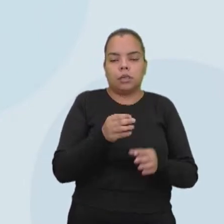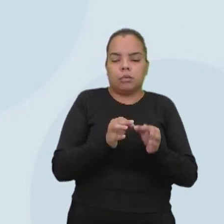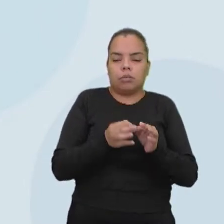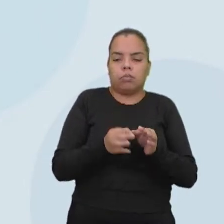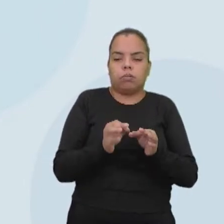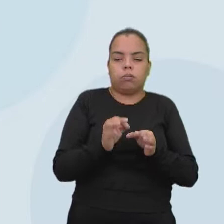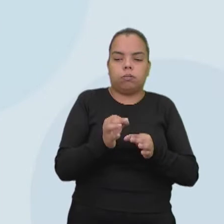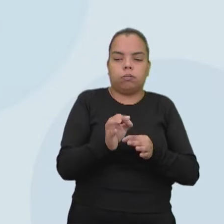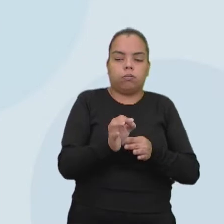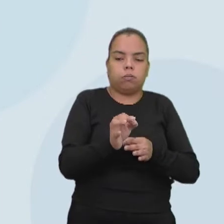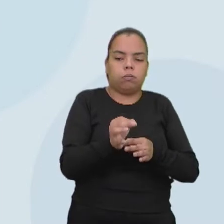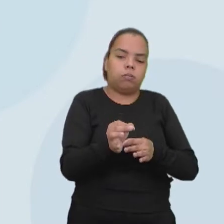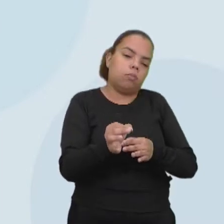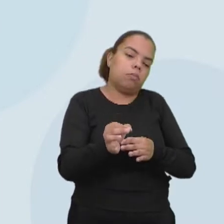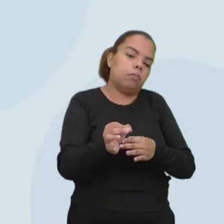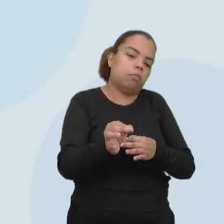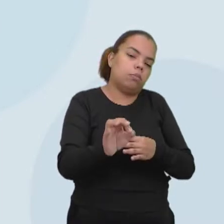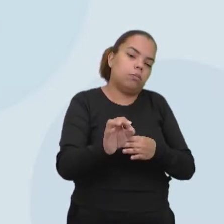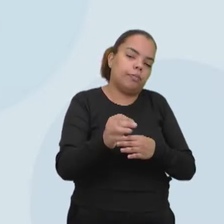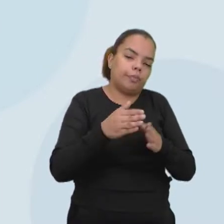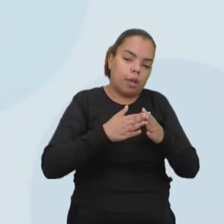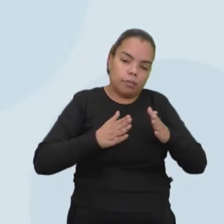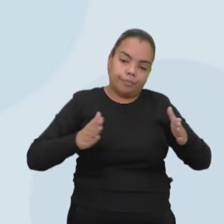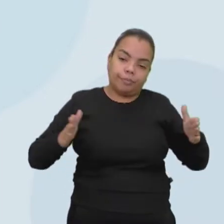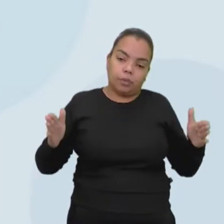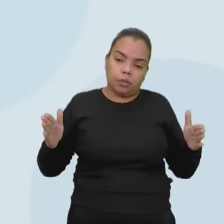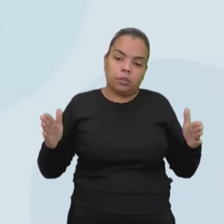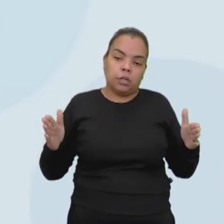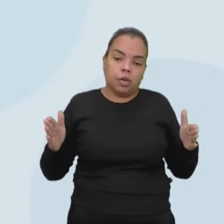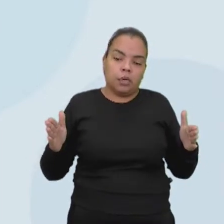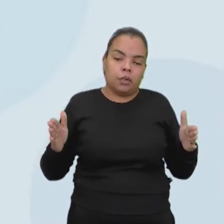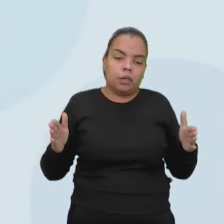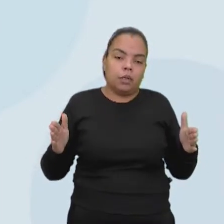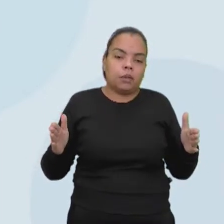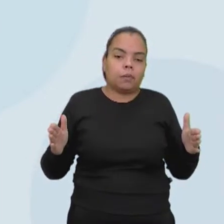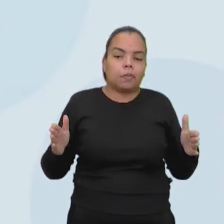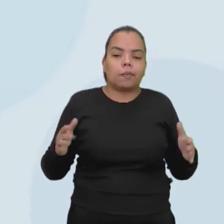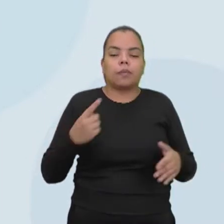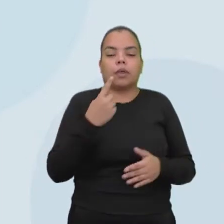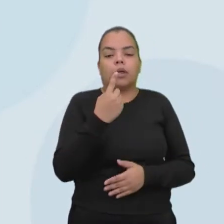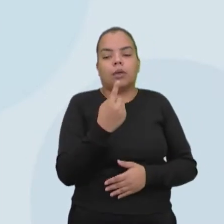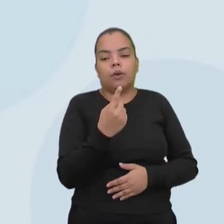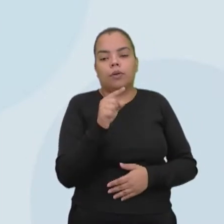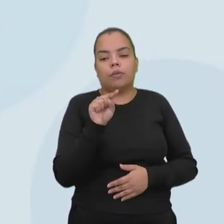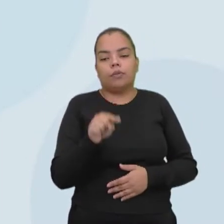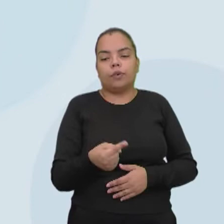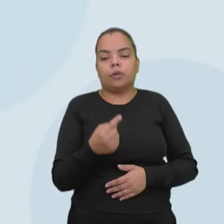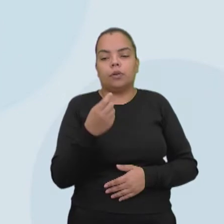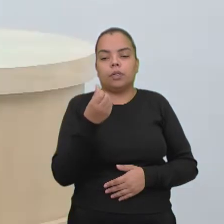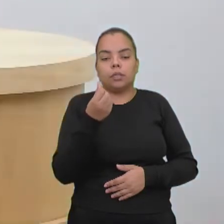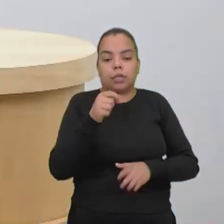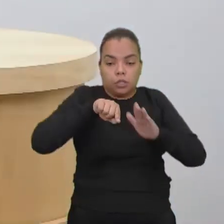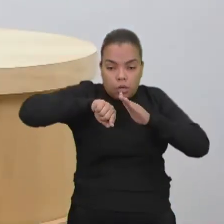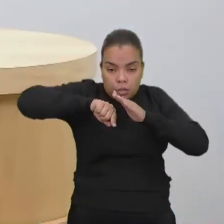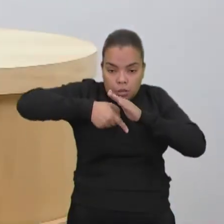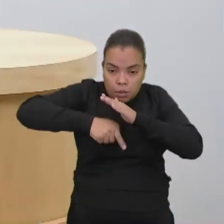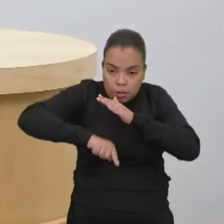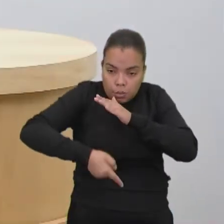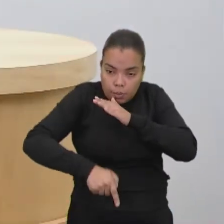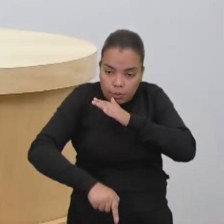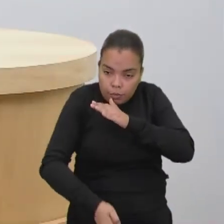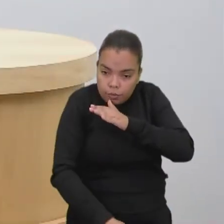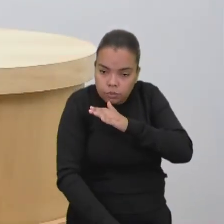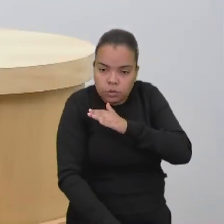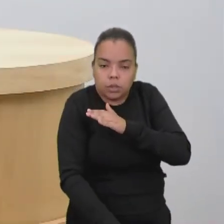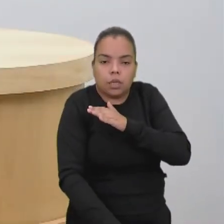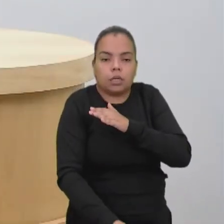tem 16 quilômetros de largura, né, e 1,6 quilômetros de profundidade, ou seja, tem 1.600